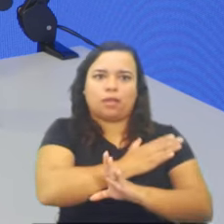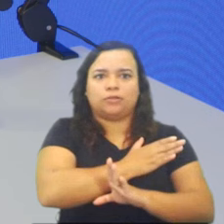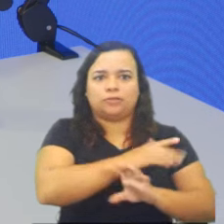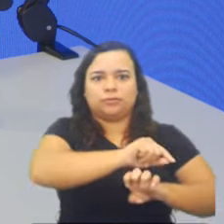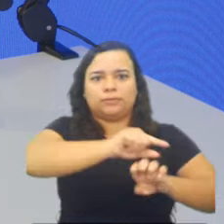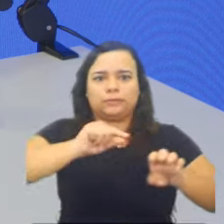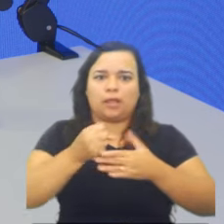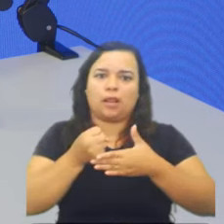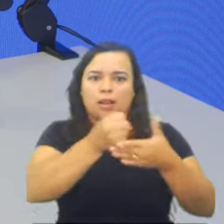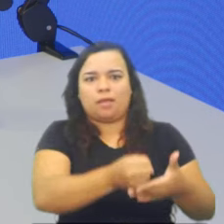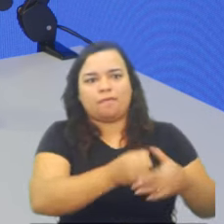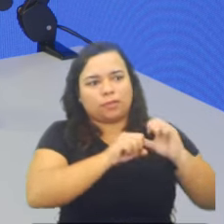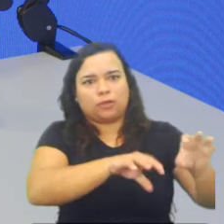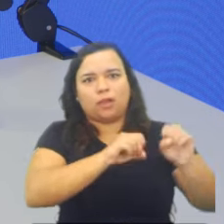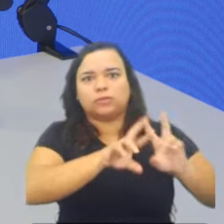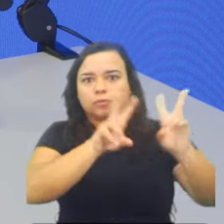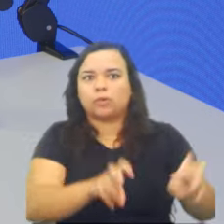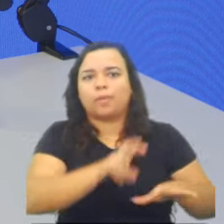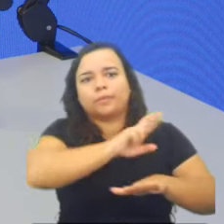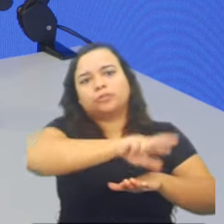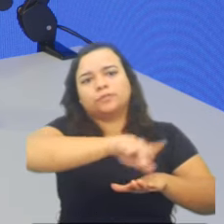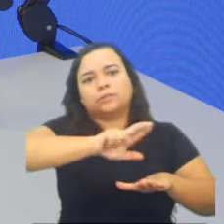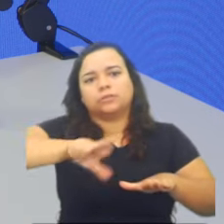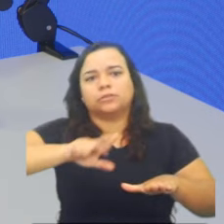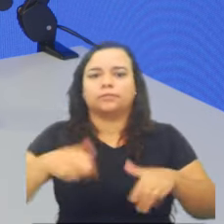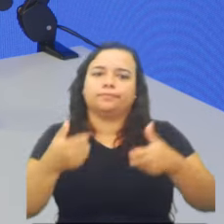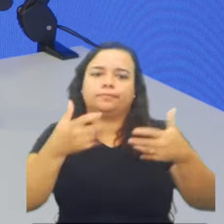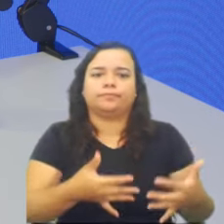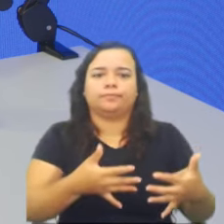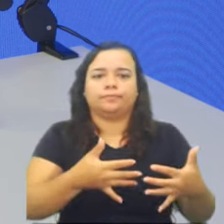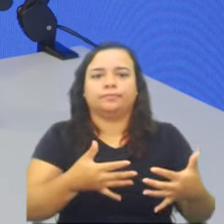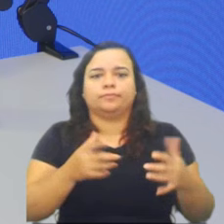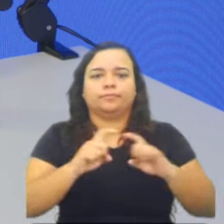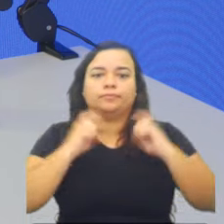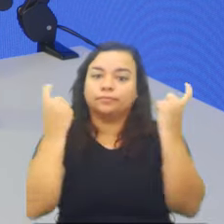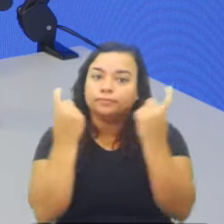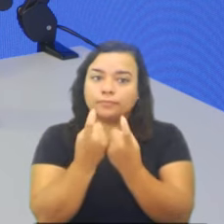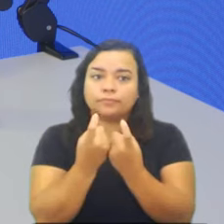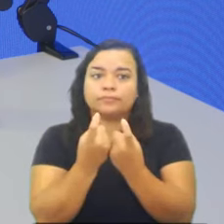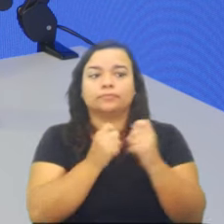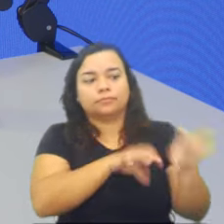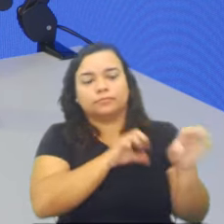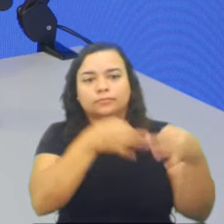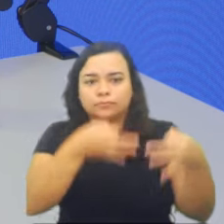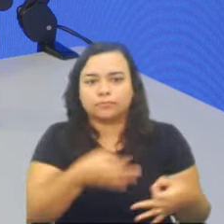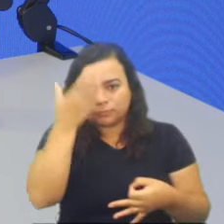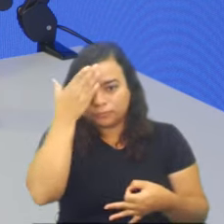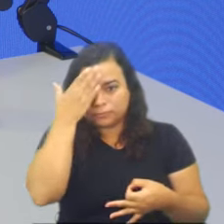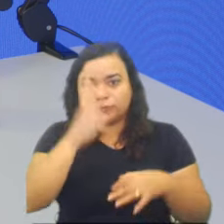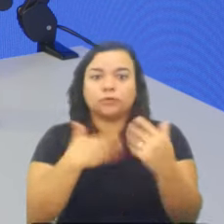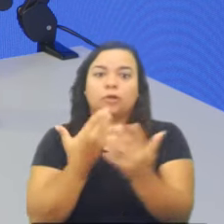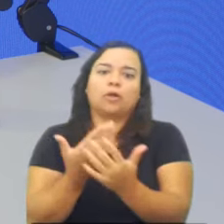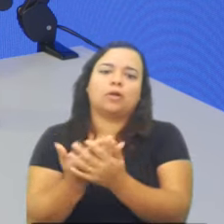empreendedorismo né a gente levar essa essa educação sobre diversidade sobre eh educação sexual mesmo